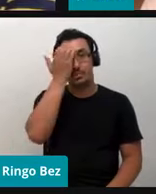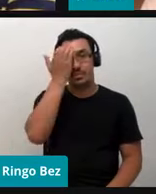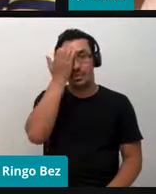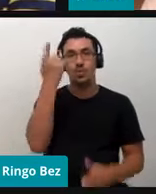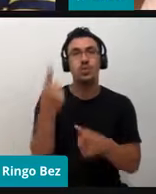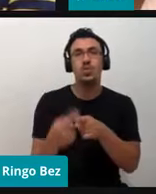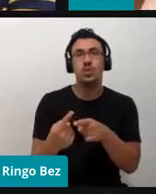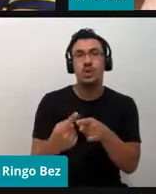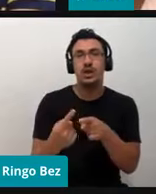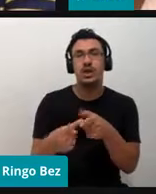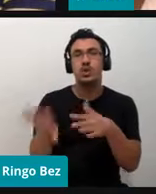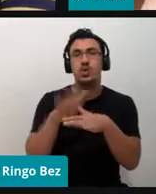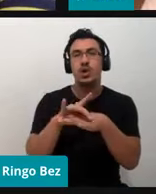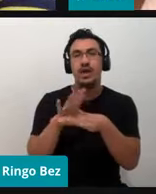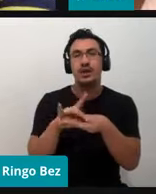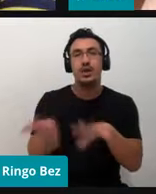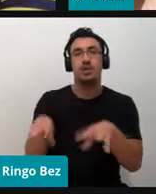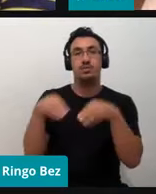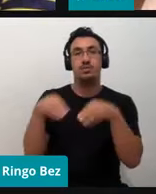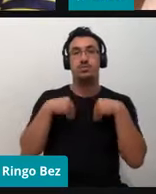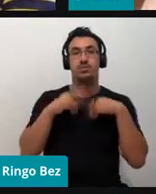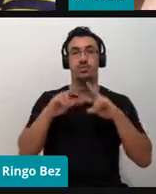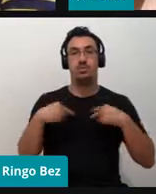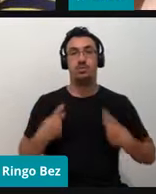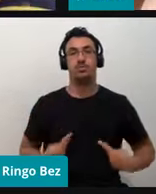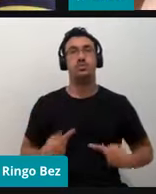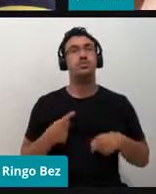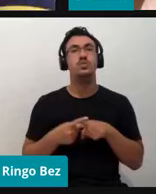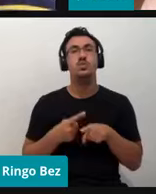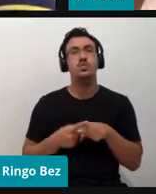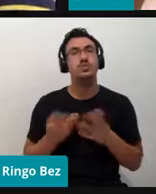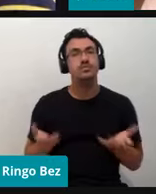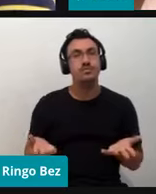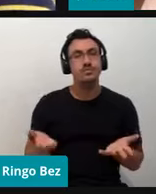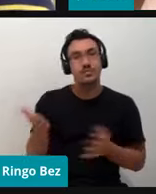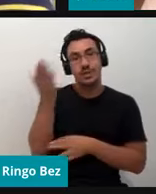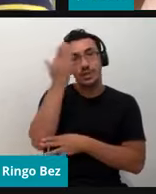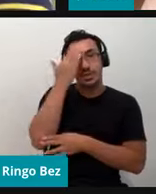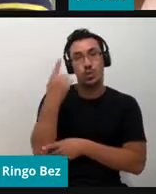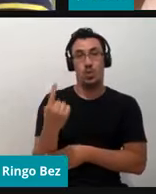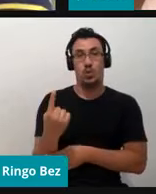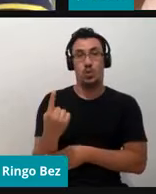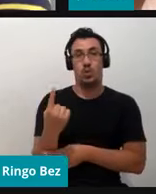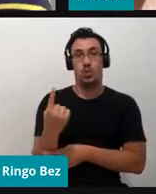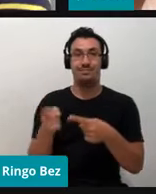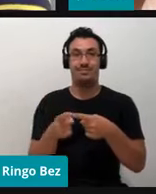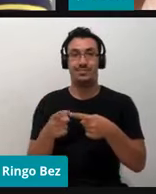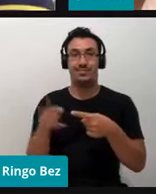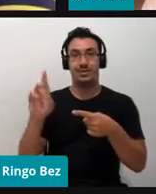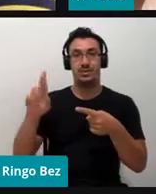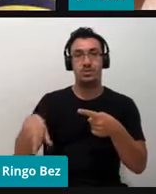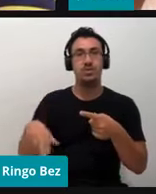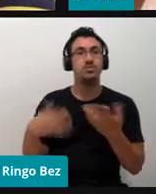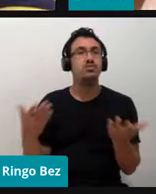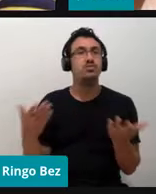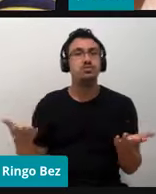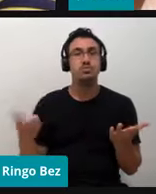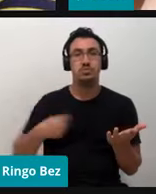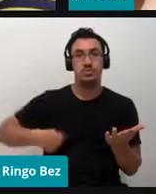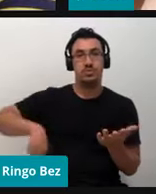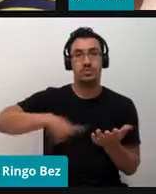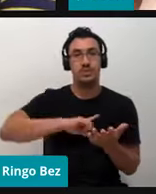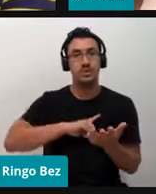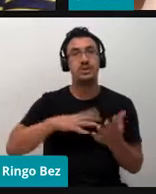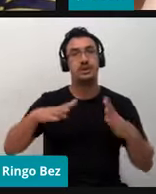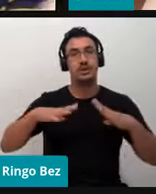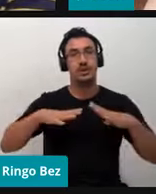essas doenças estão indo para os seres humanos? Então, uma das razões da gente estar se